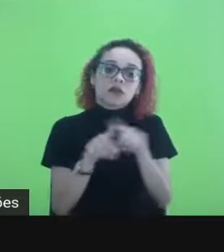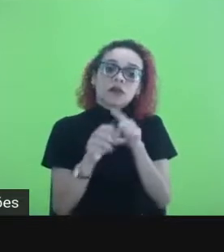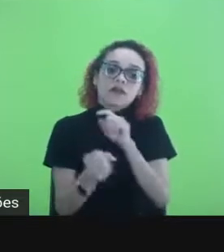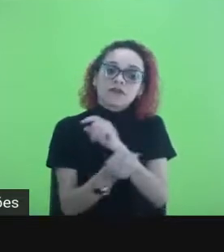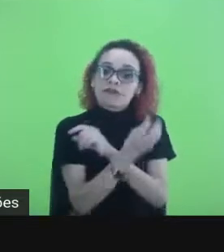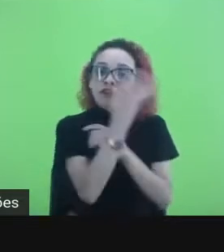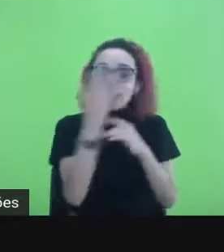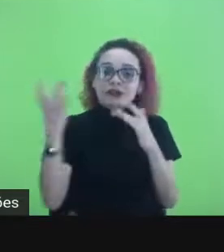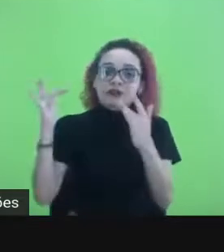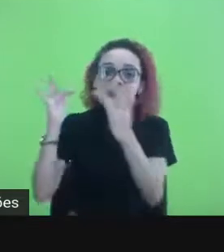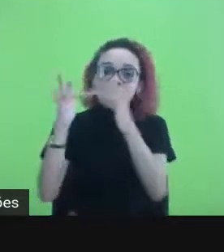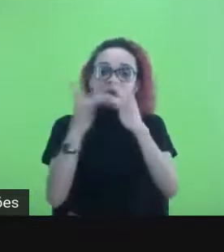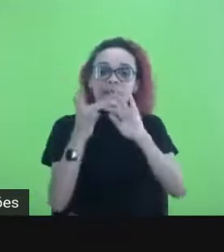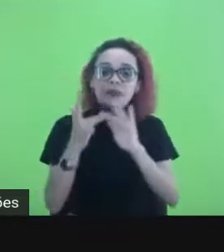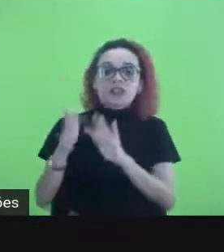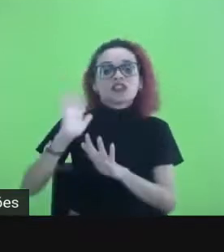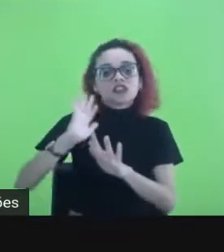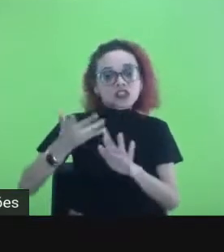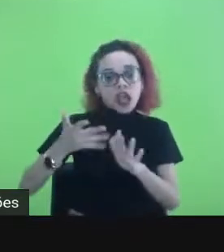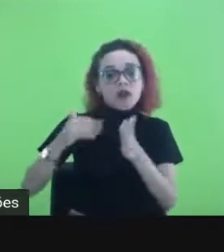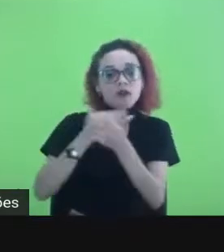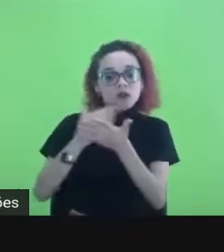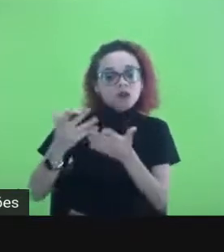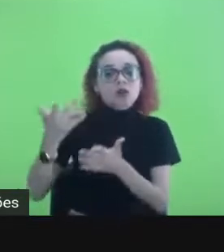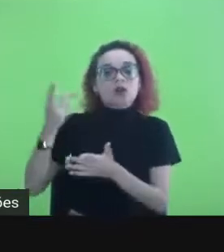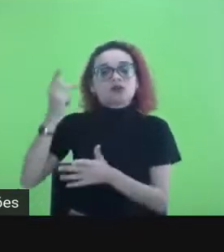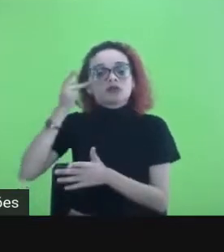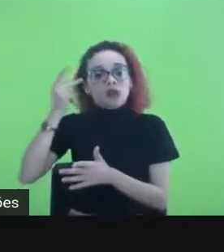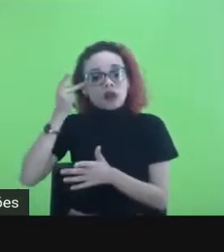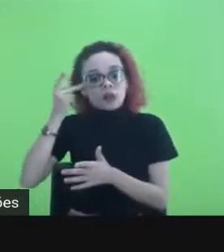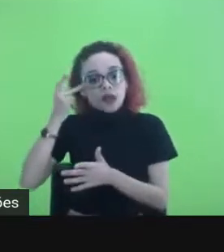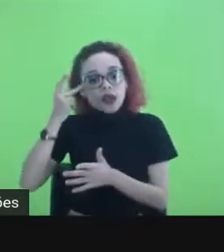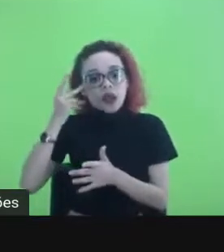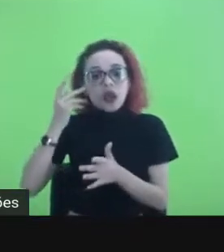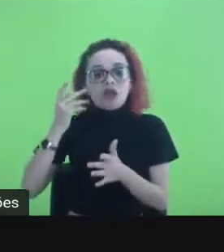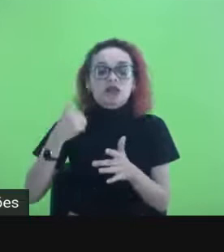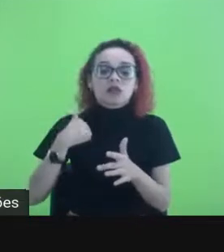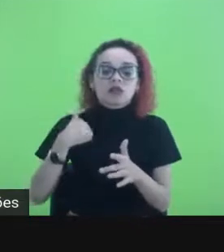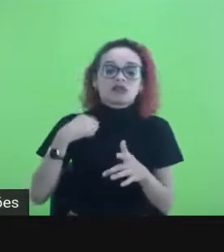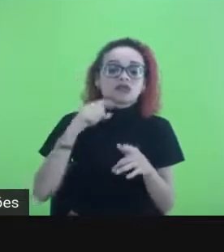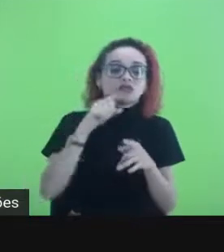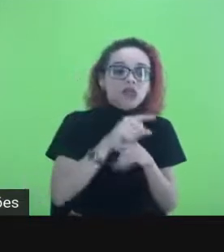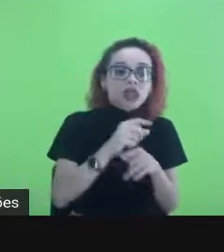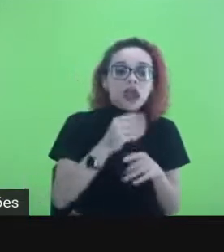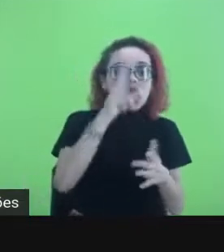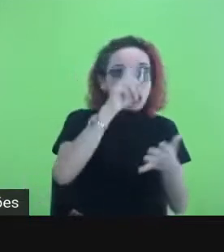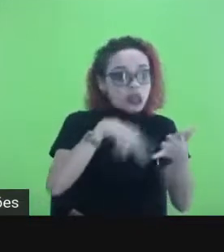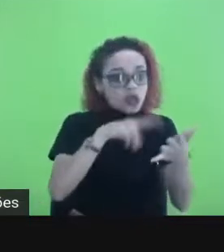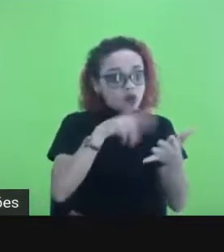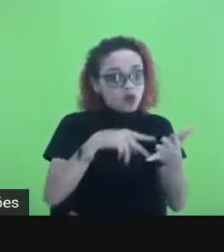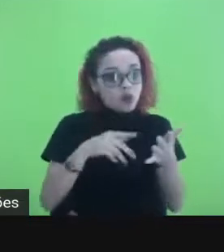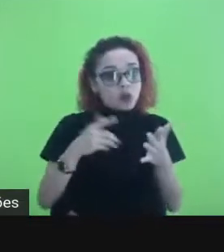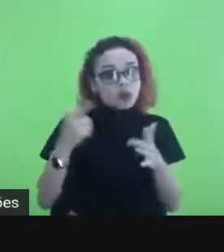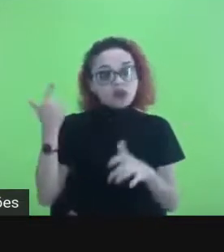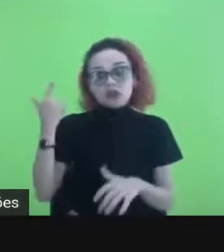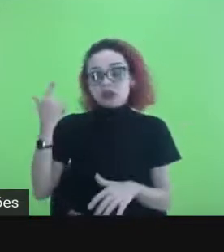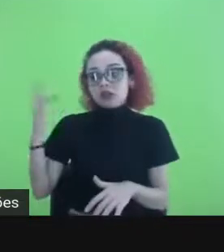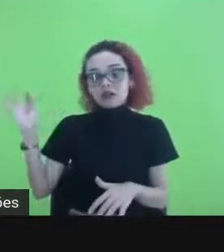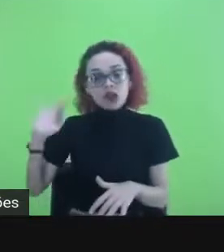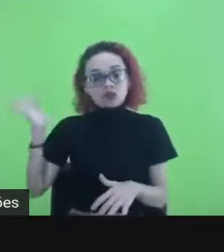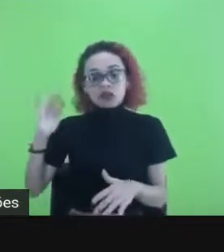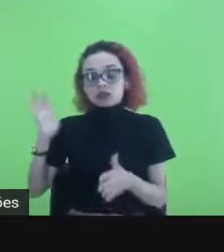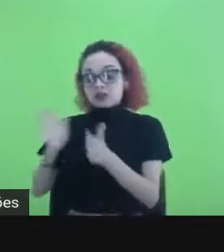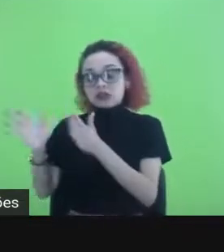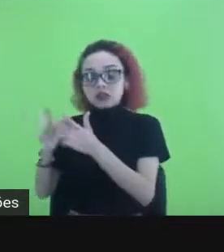tinham começado lá em São Paulo, principalmente o acesso a leituras que durante a graduação eu não tive tanto acesso. E aí